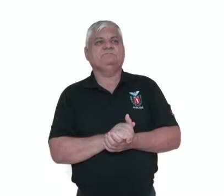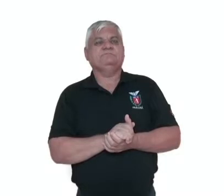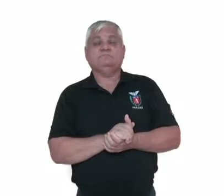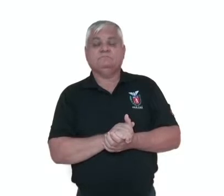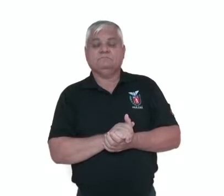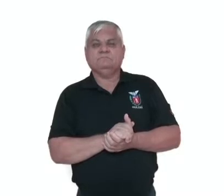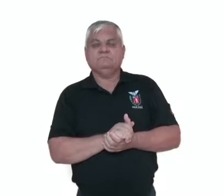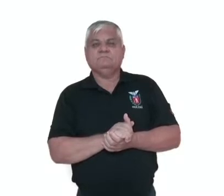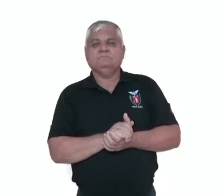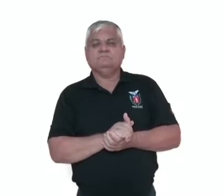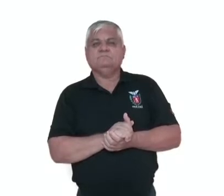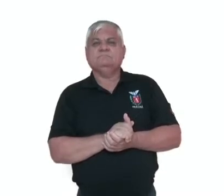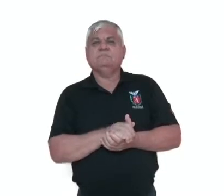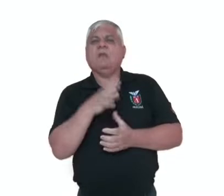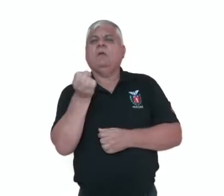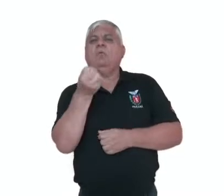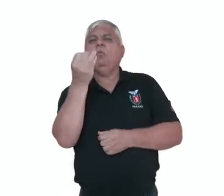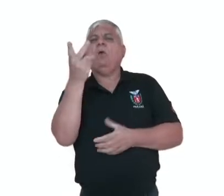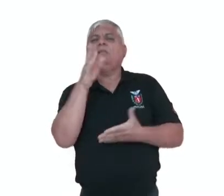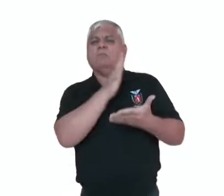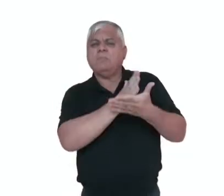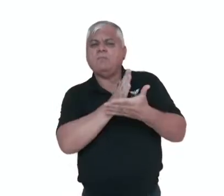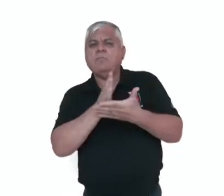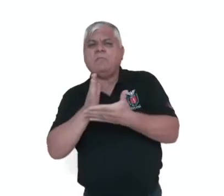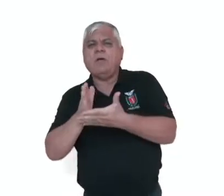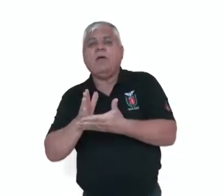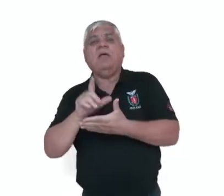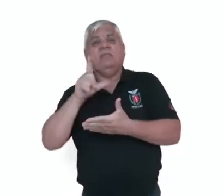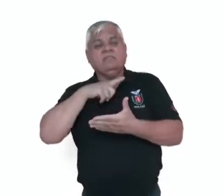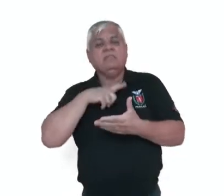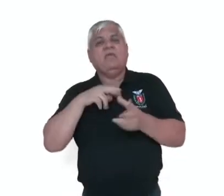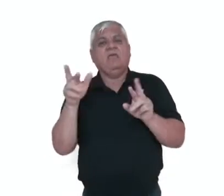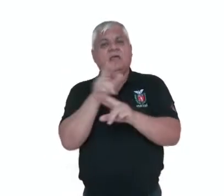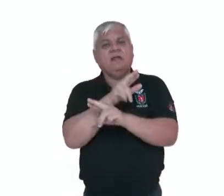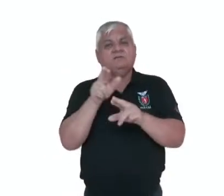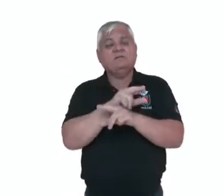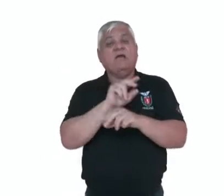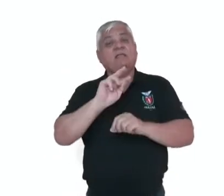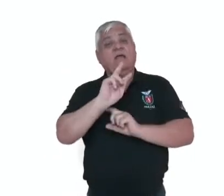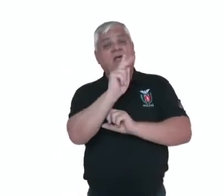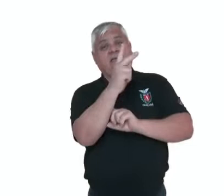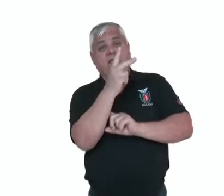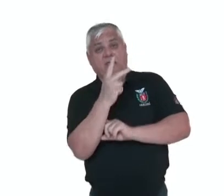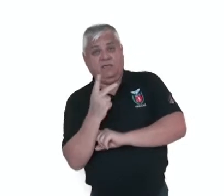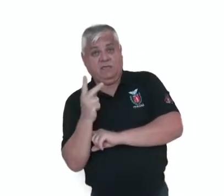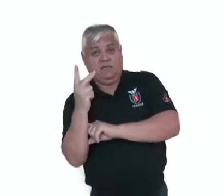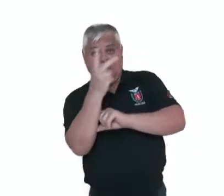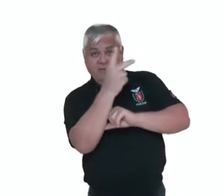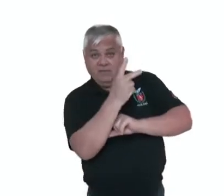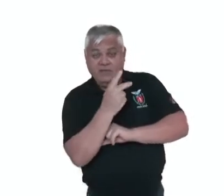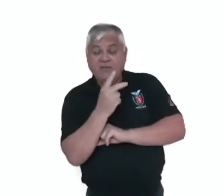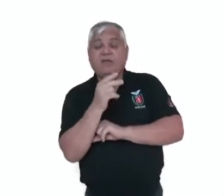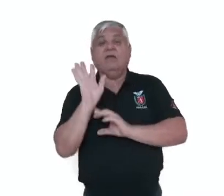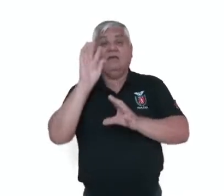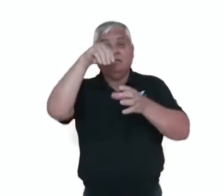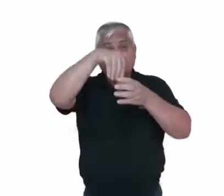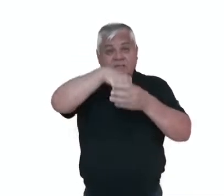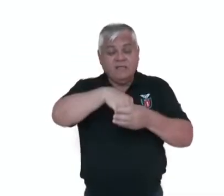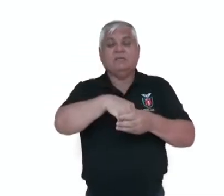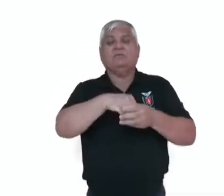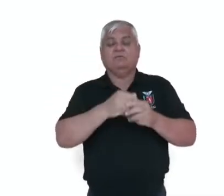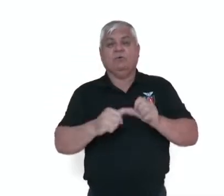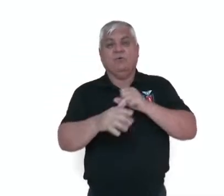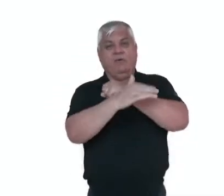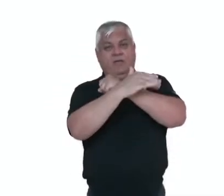O número de etapas de uma reação de ionização está relacionado ao número de hidrogênios ionizáveis presentes na molécula do